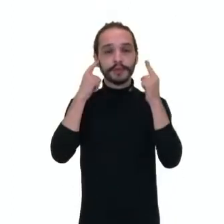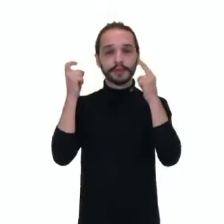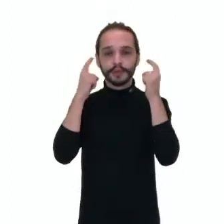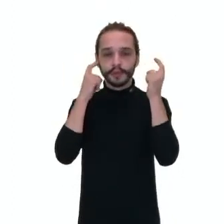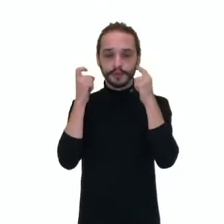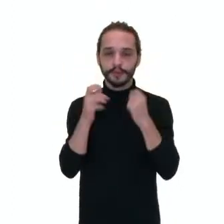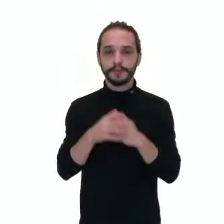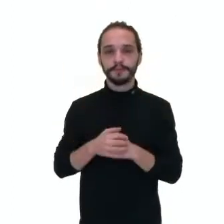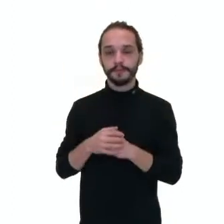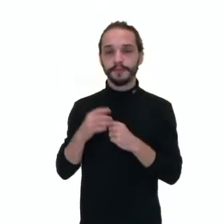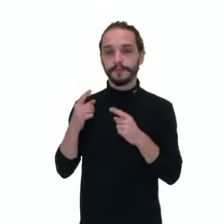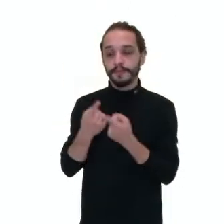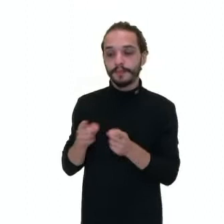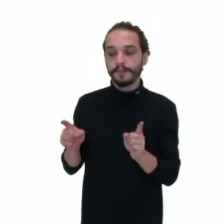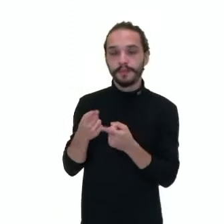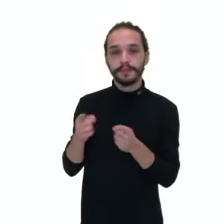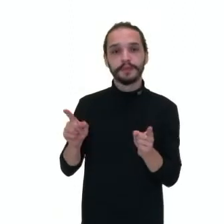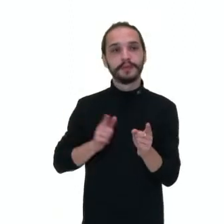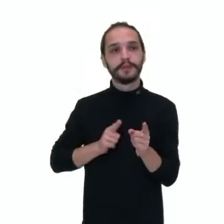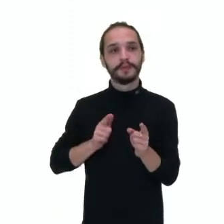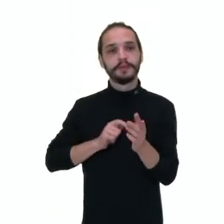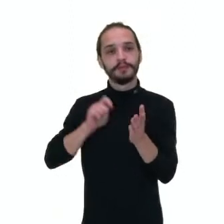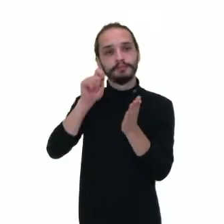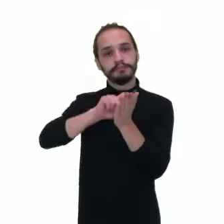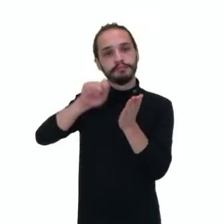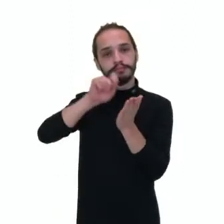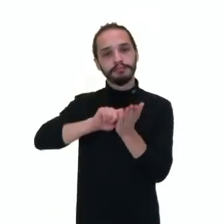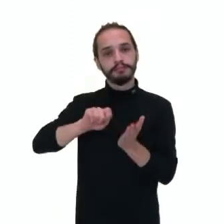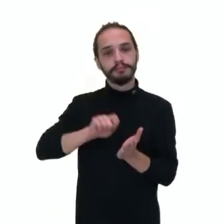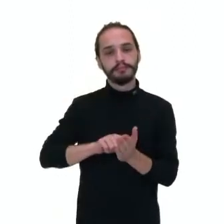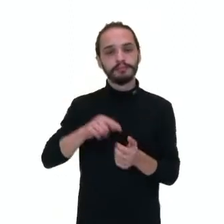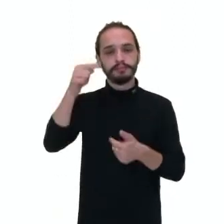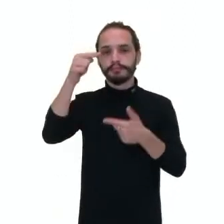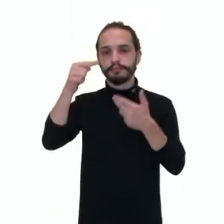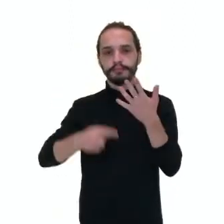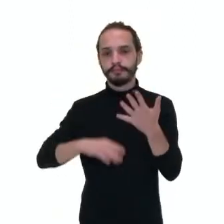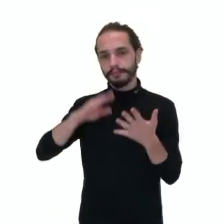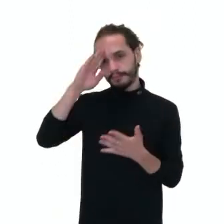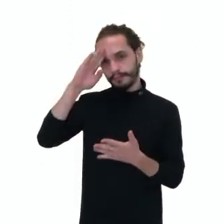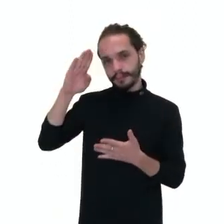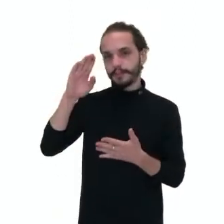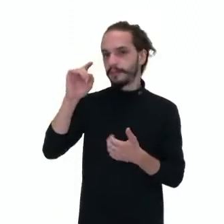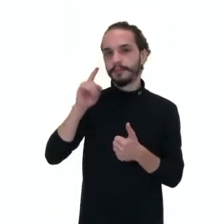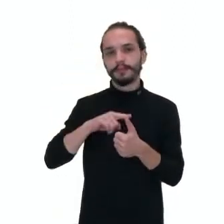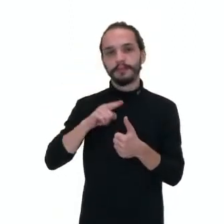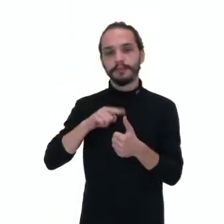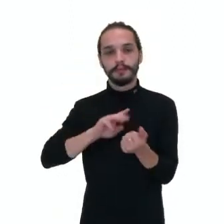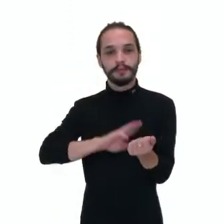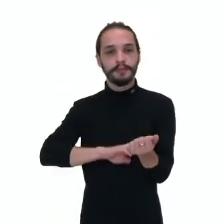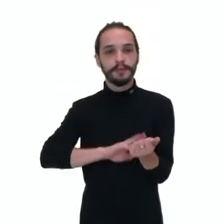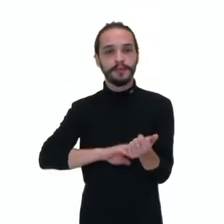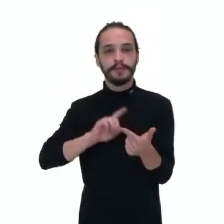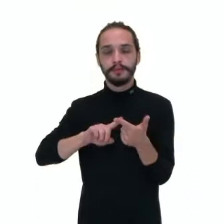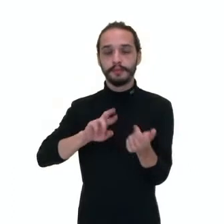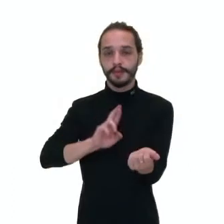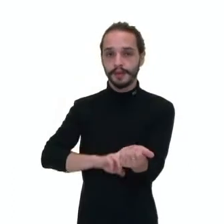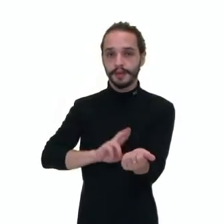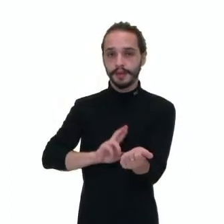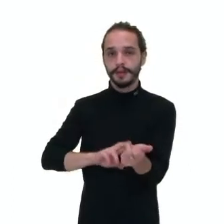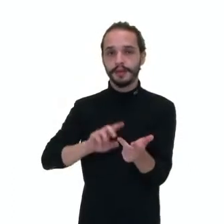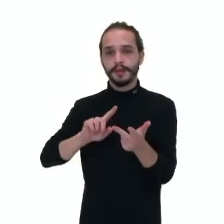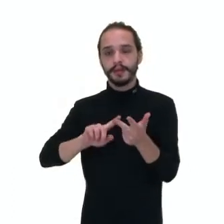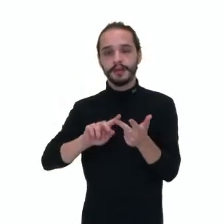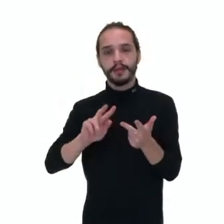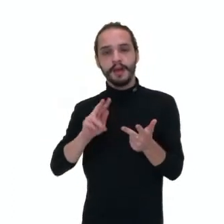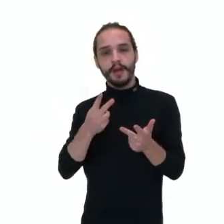a música erudita é aquela que ela é escrita, e nós temos seus elementos primordiais. Quais são? Melodia, ritmo e harmonia, são os principais elementos,